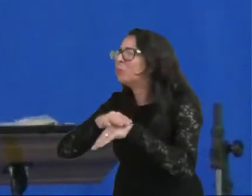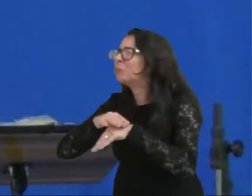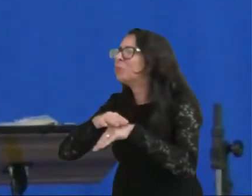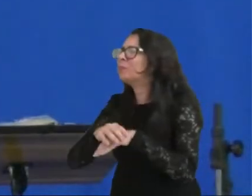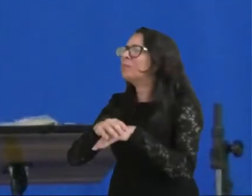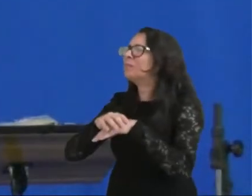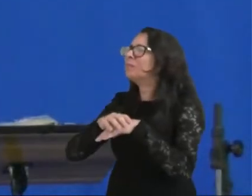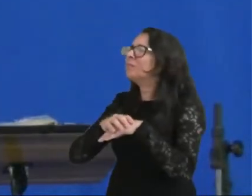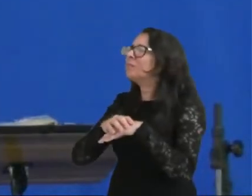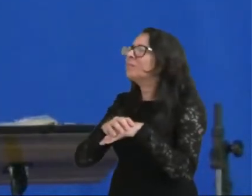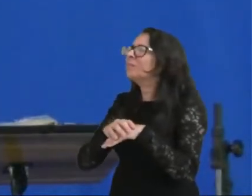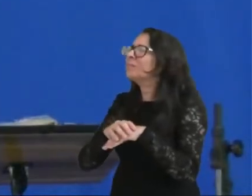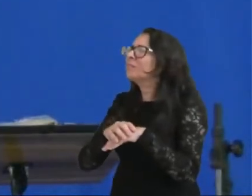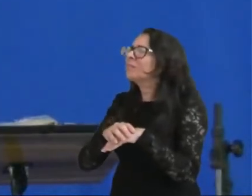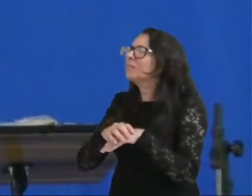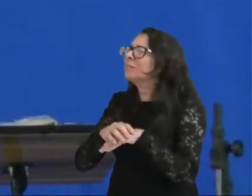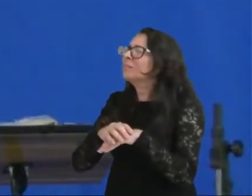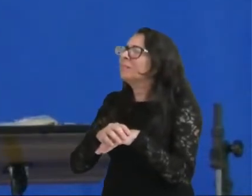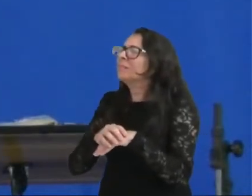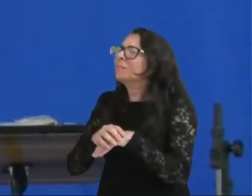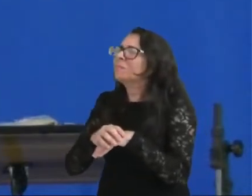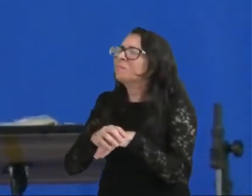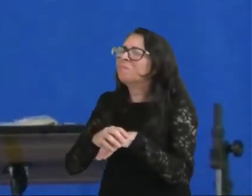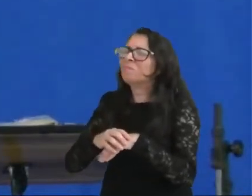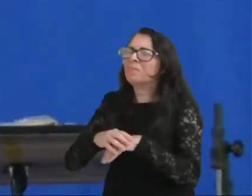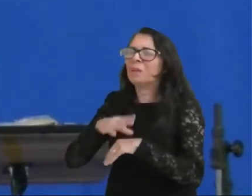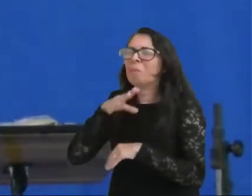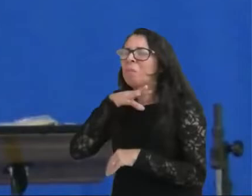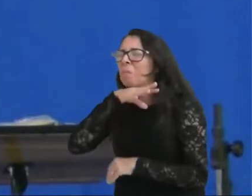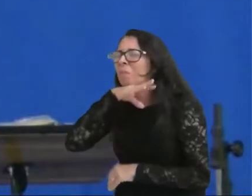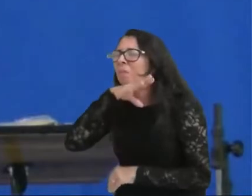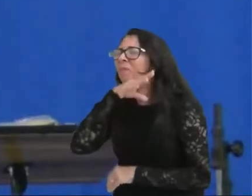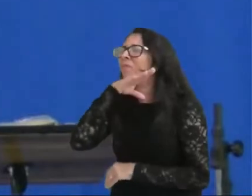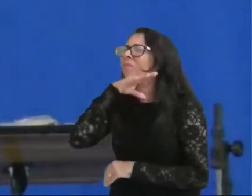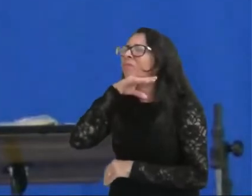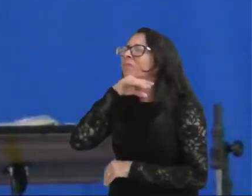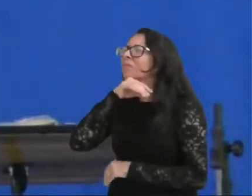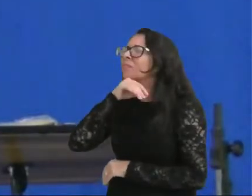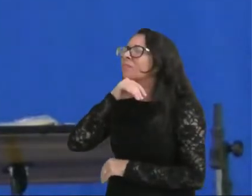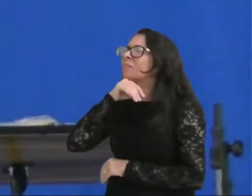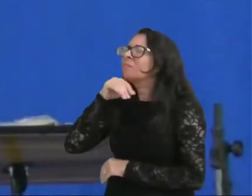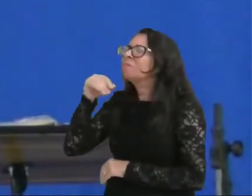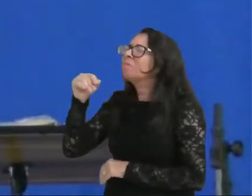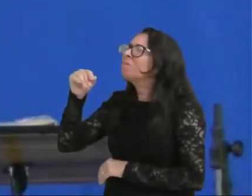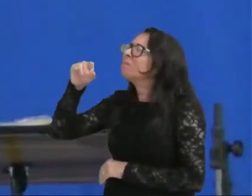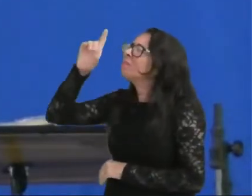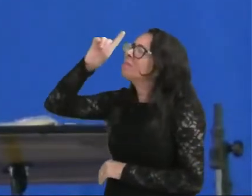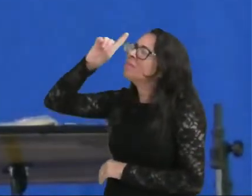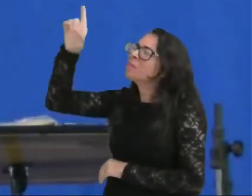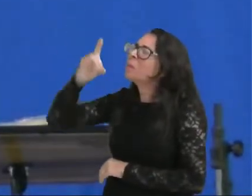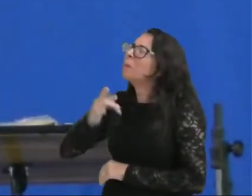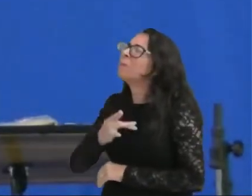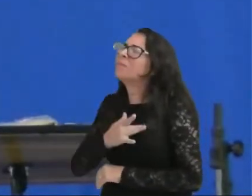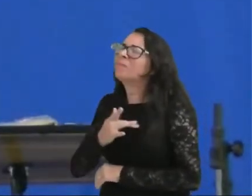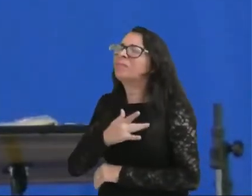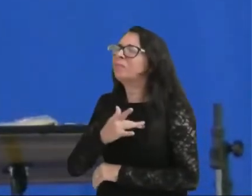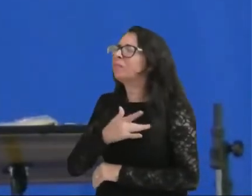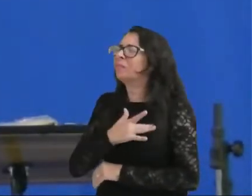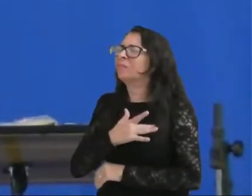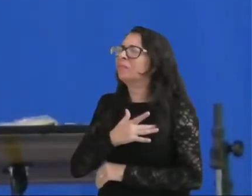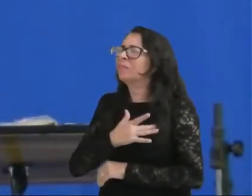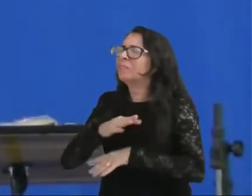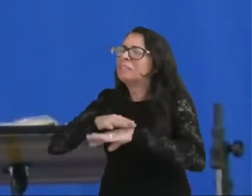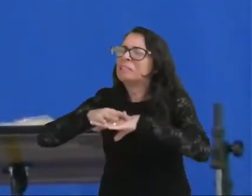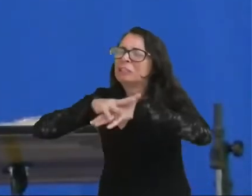assolado a terra, Senhor, essa doença tem assolado o seu povo, ó Pai. Tenha misericórdia, Senhor. Cuida, Senhor, protege, ó